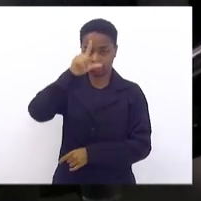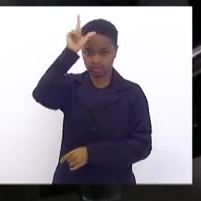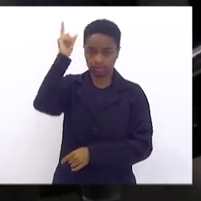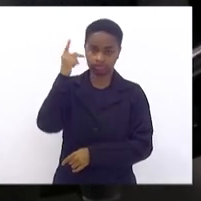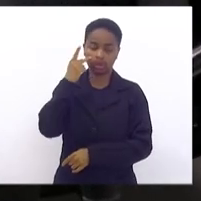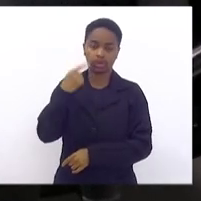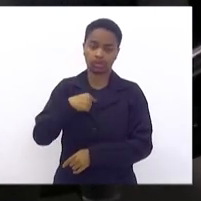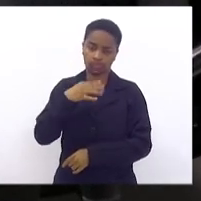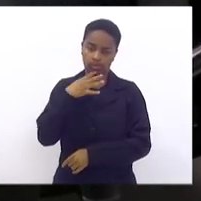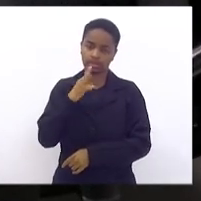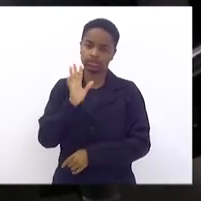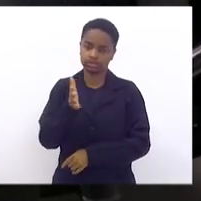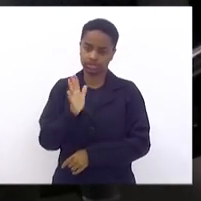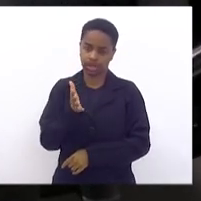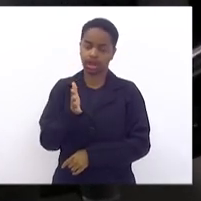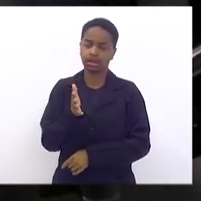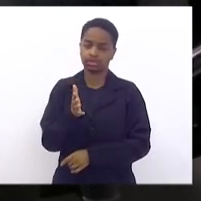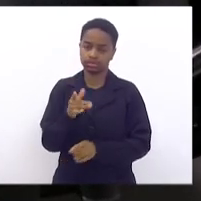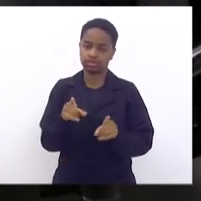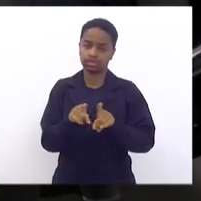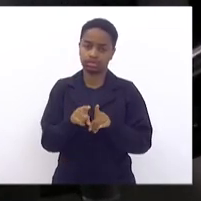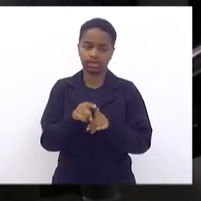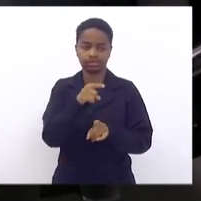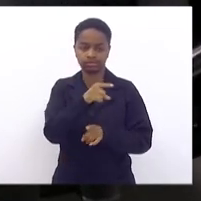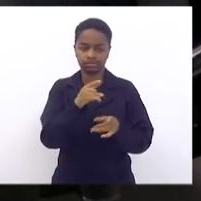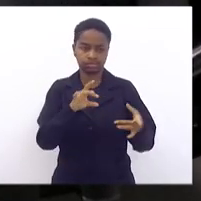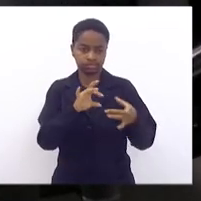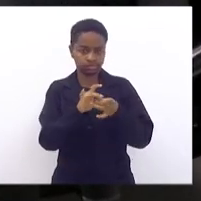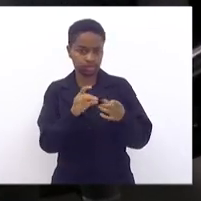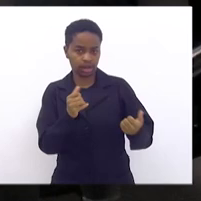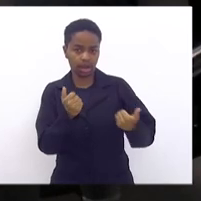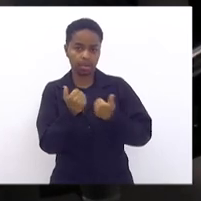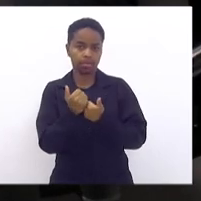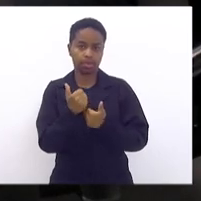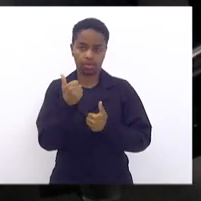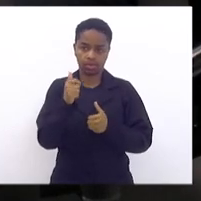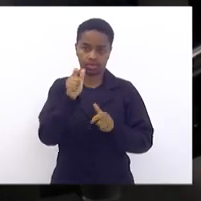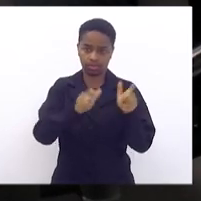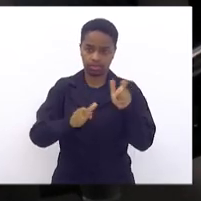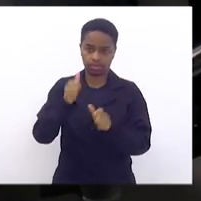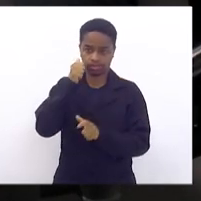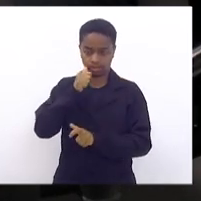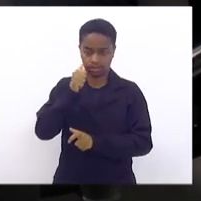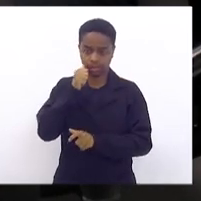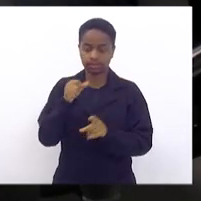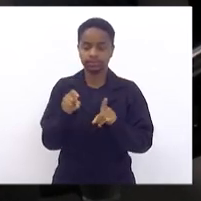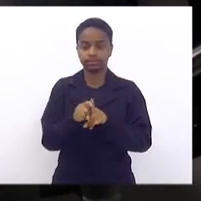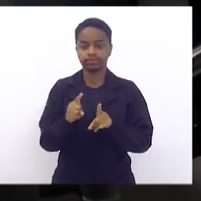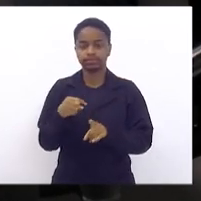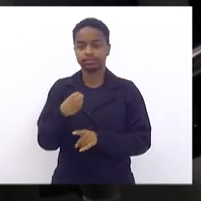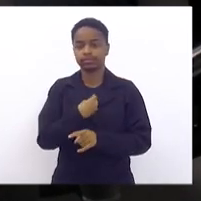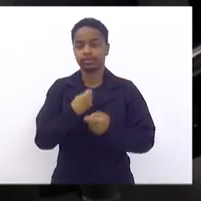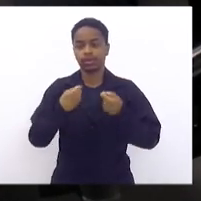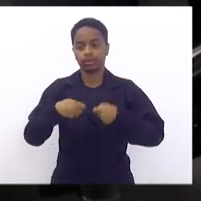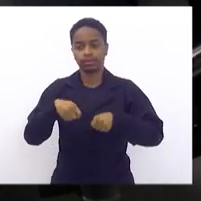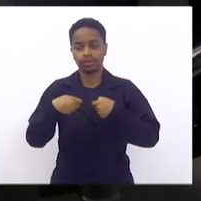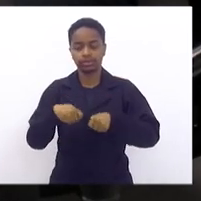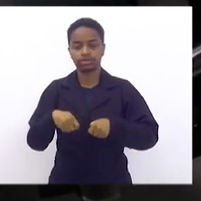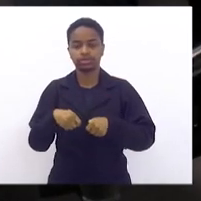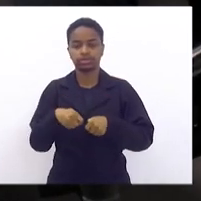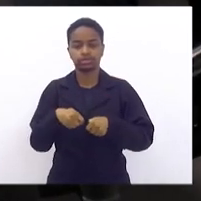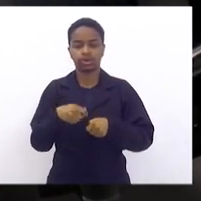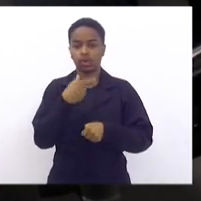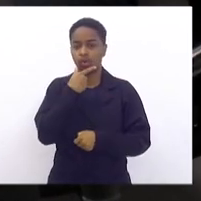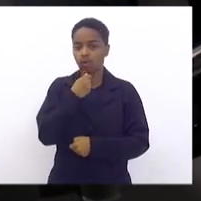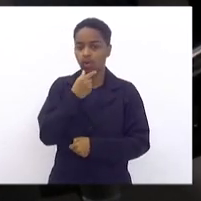conheço, também de ser um grande aliado da causa da mulher. A gente precisa também que os